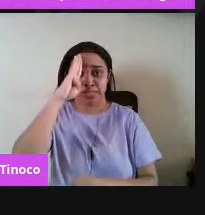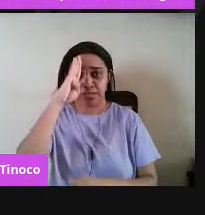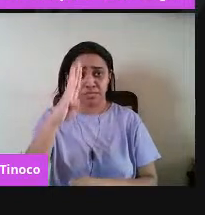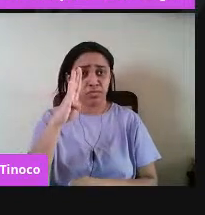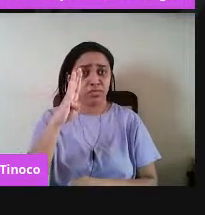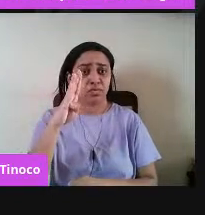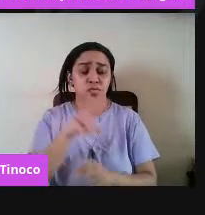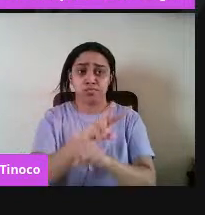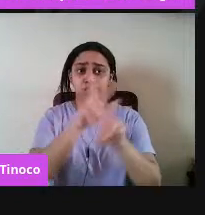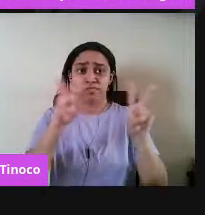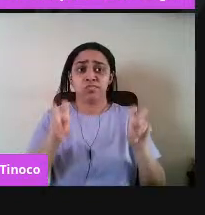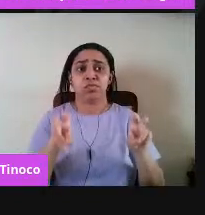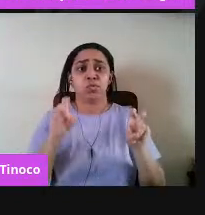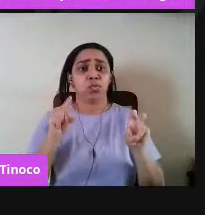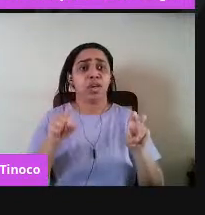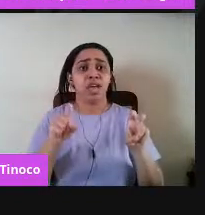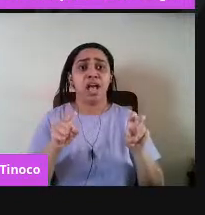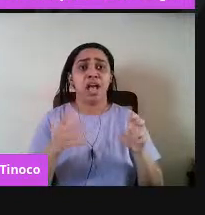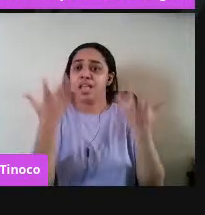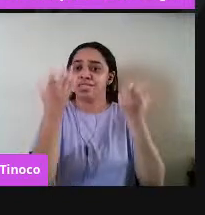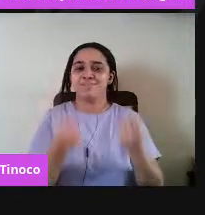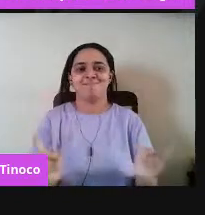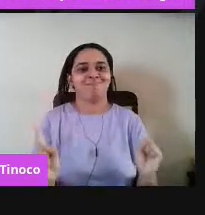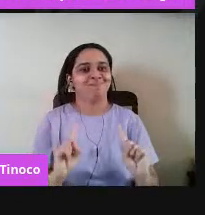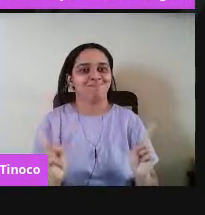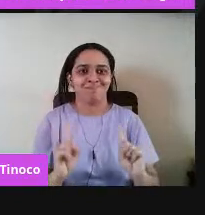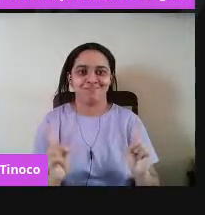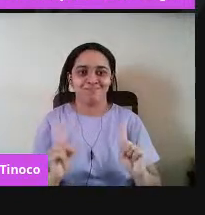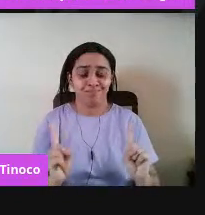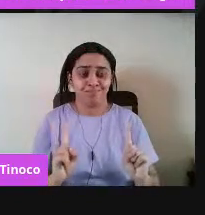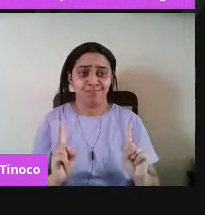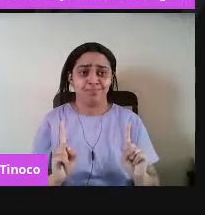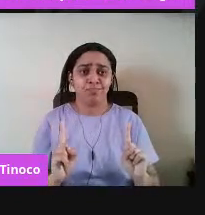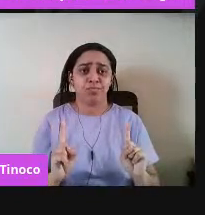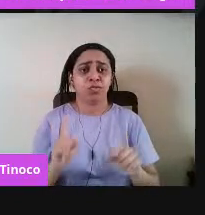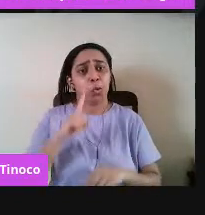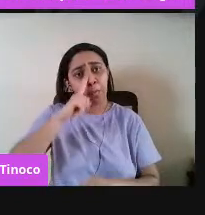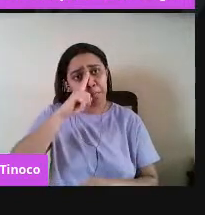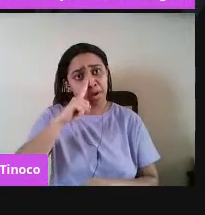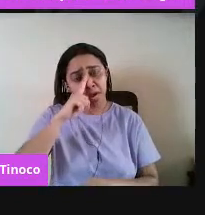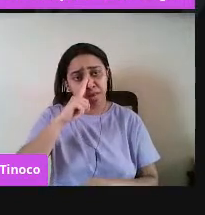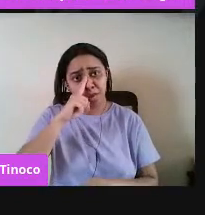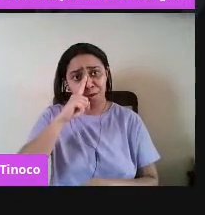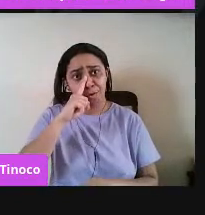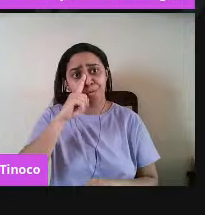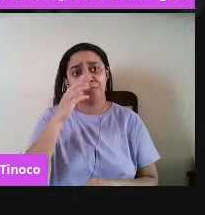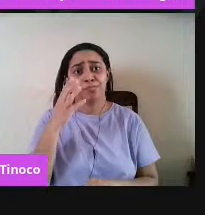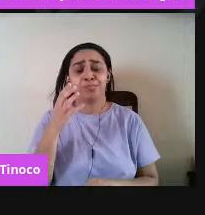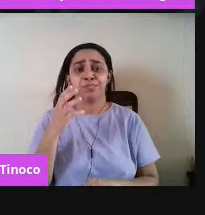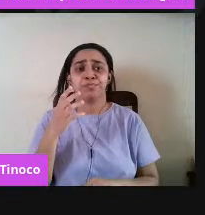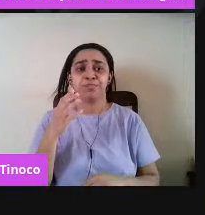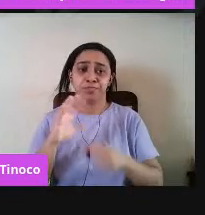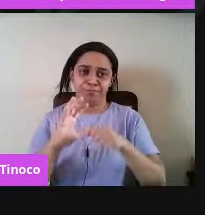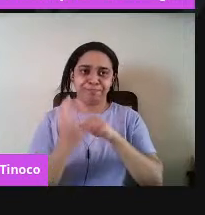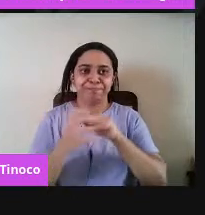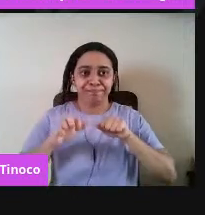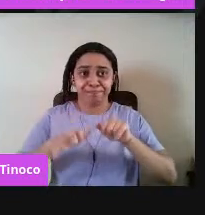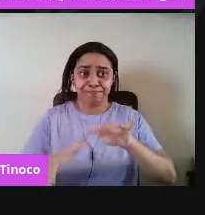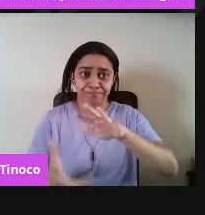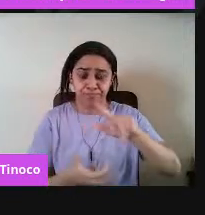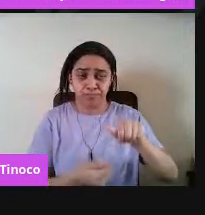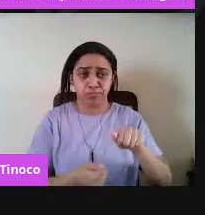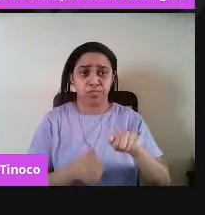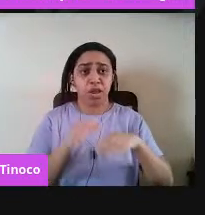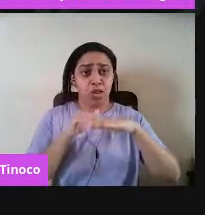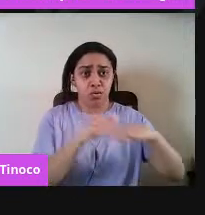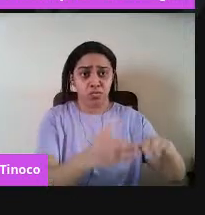respeito da negação, da negação dos perigos em face da epidemia. O locutor enunciador primeiro postula